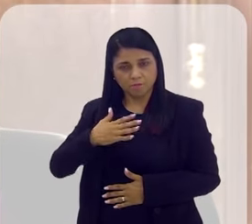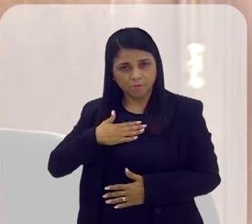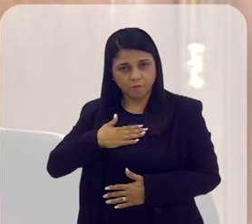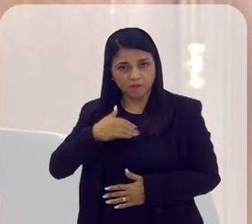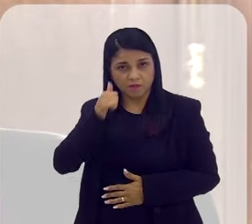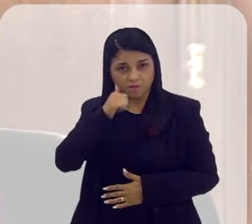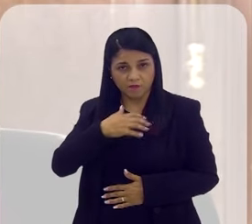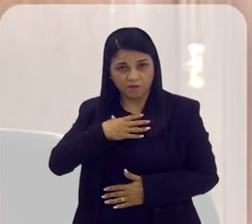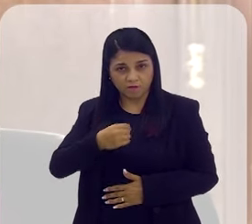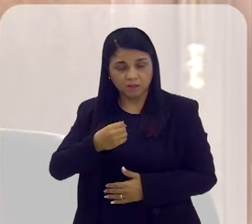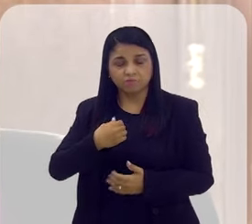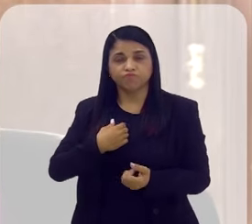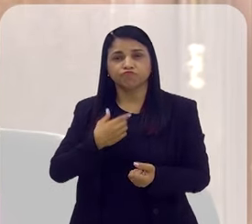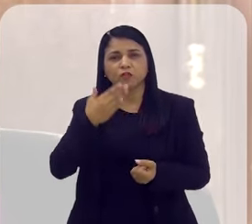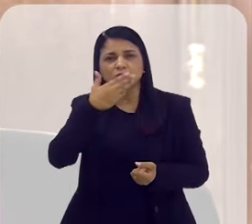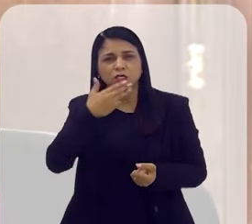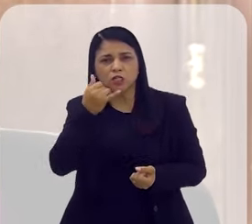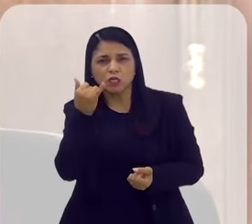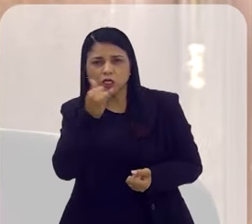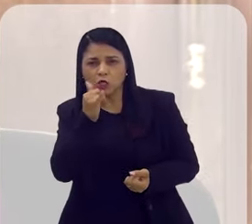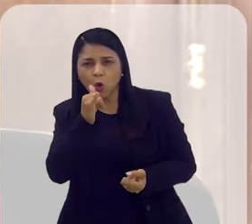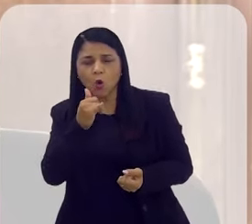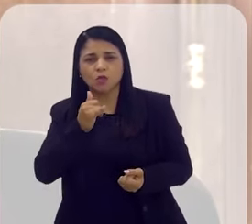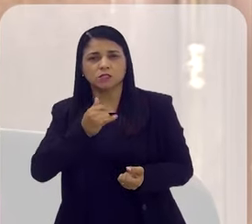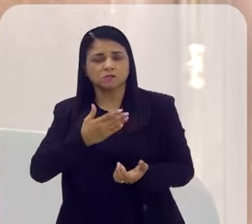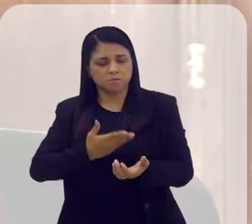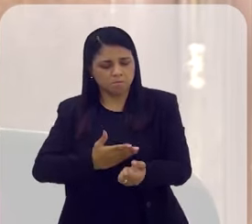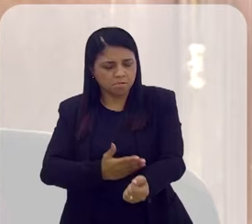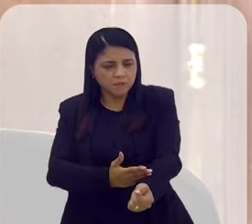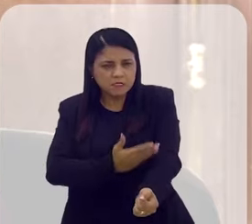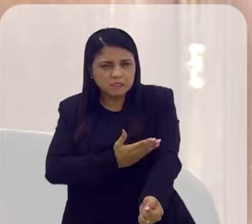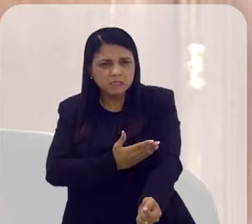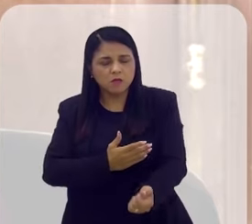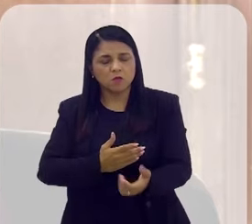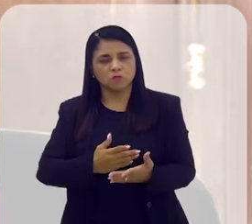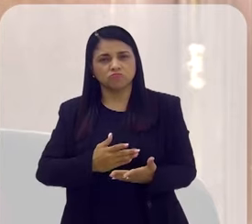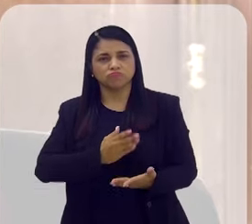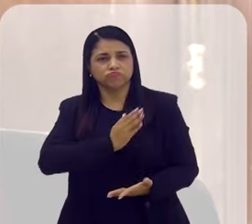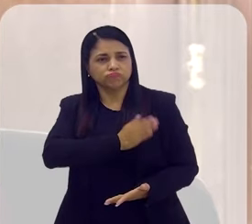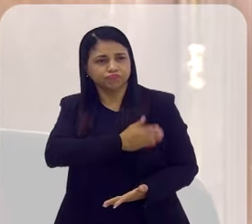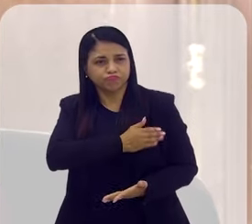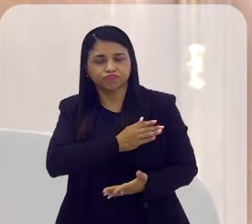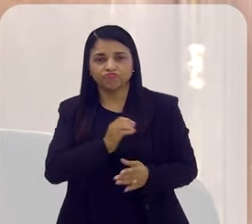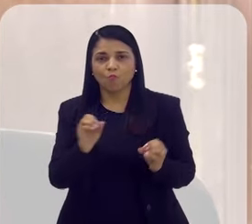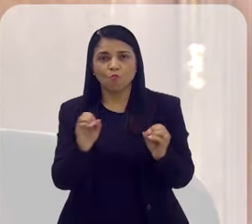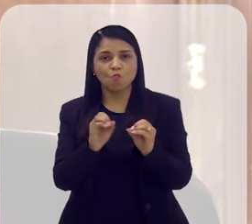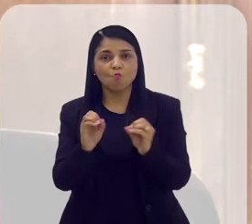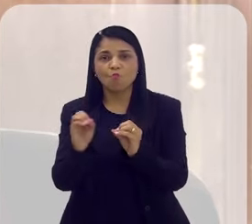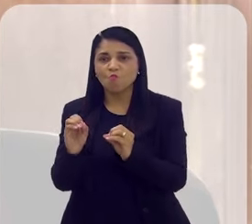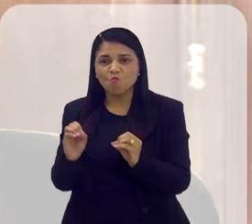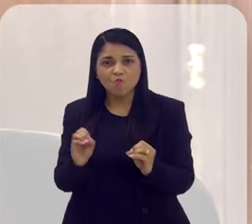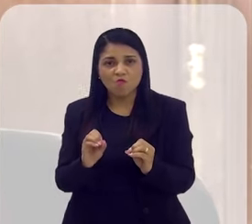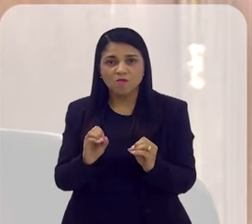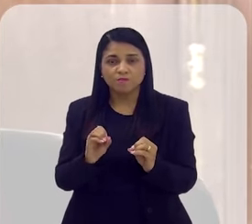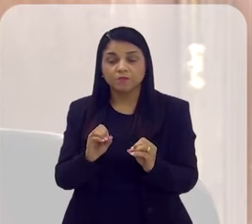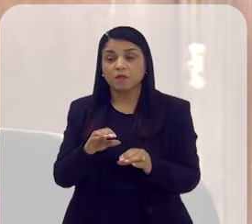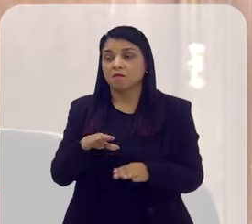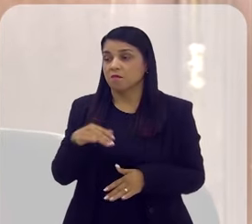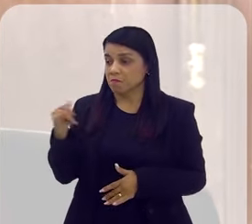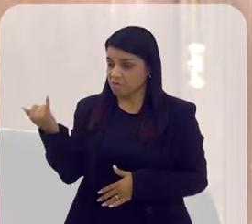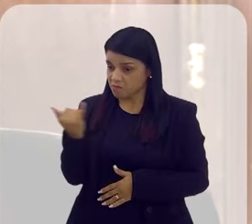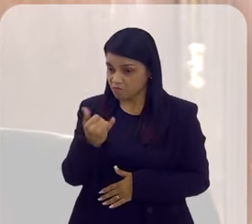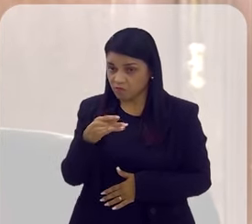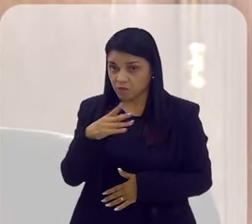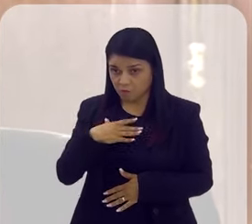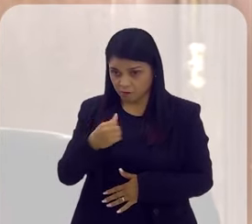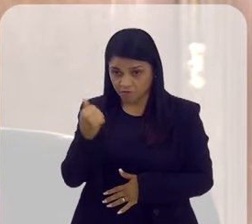minha filha verificou a minha glicose, a minha pressão, meus batimentos cardíacos, e não tinha nada, eu estava zerada. E a minha filha falou, olha,